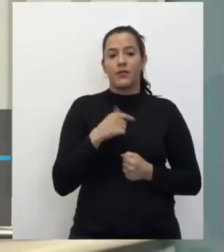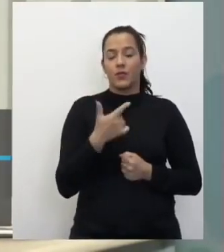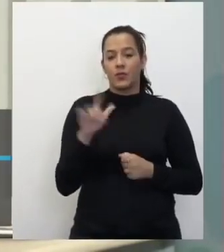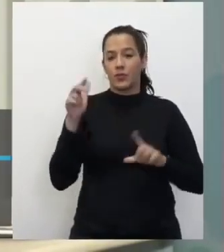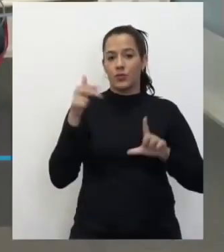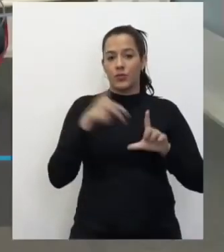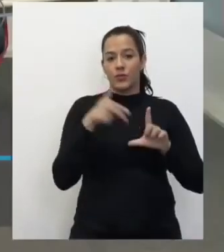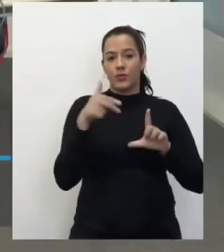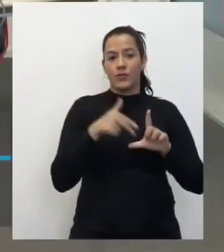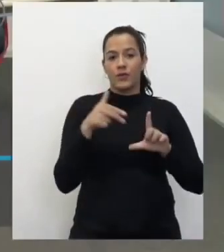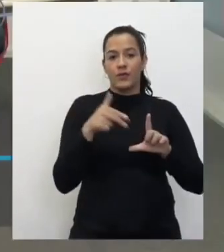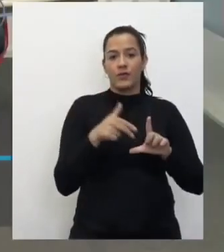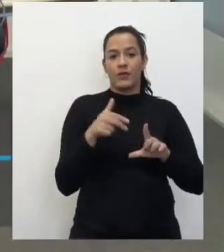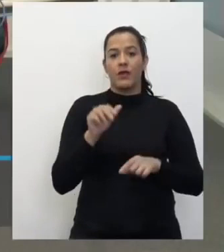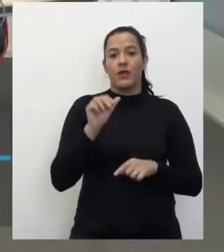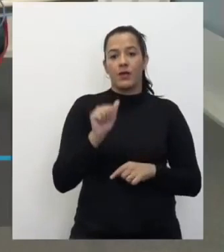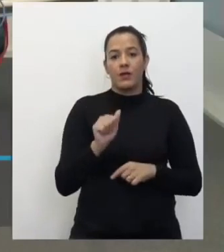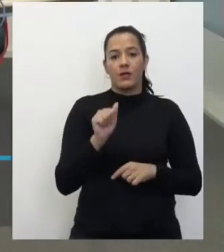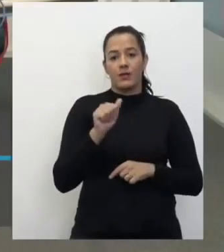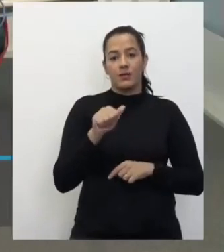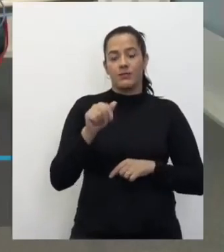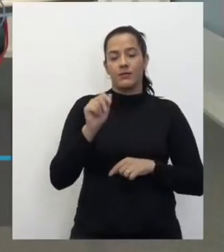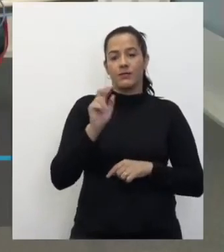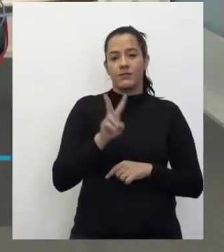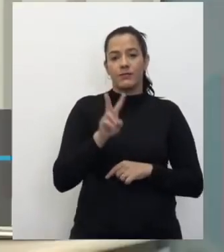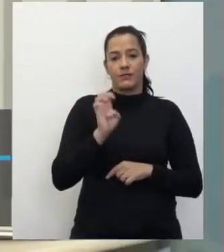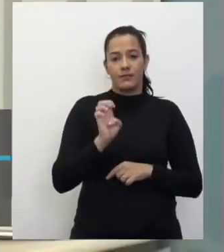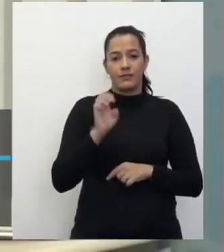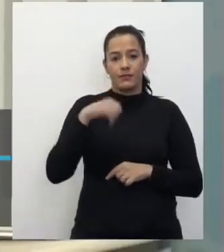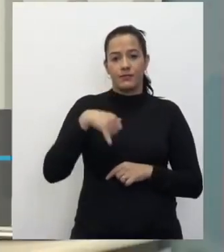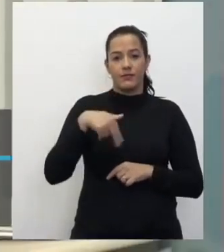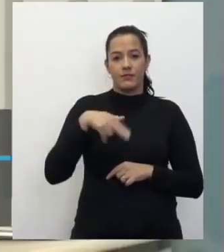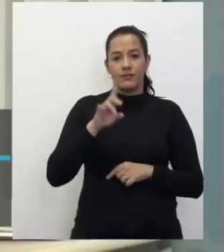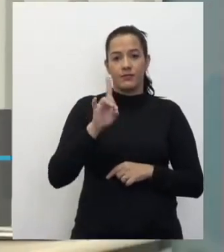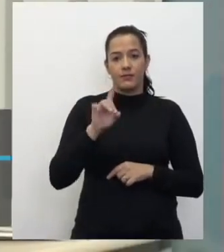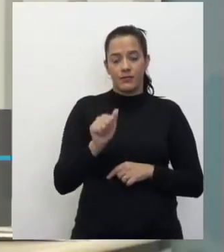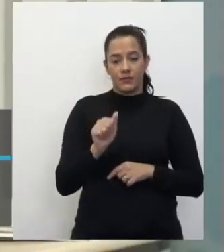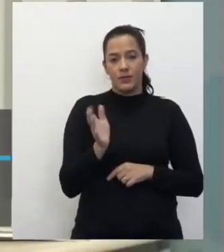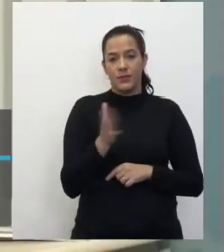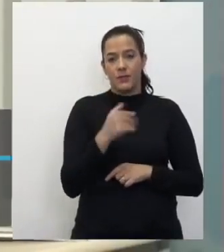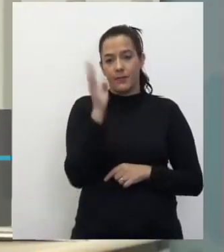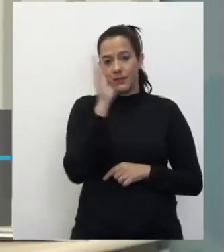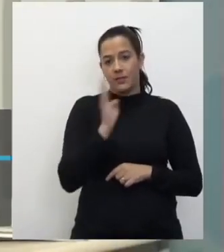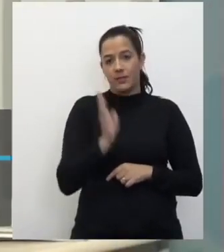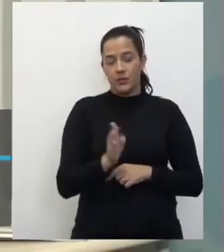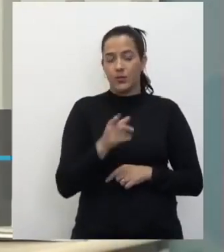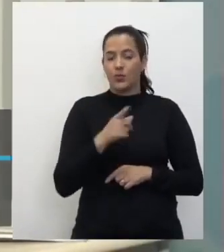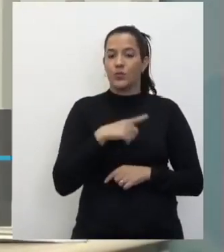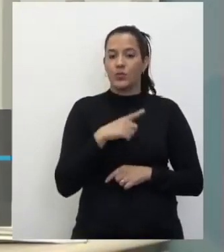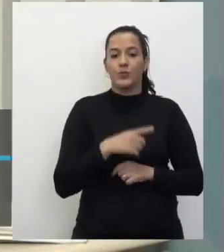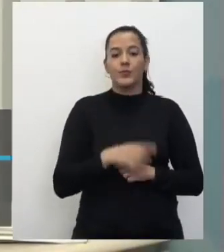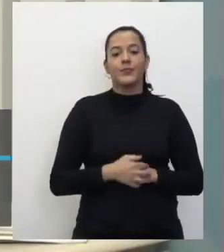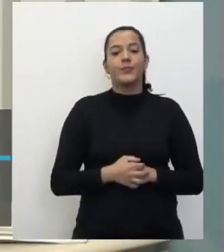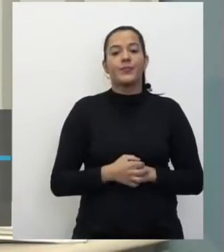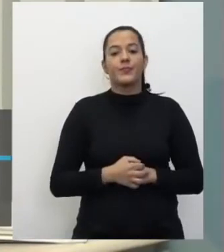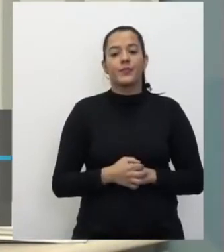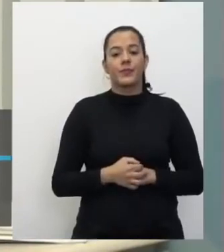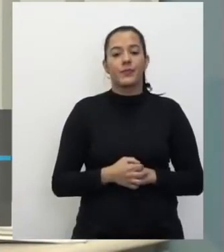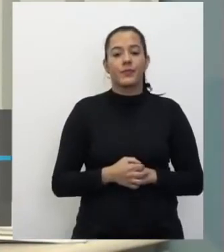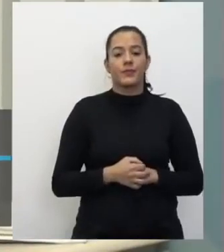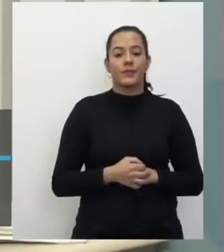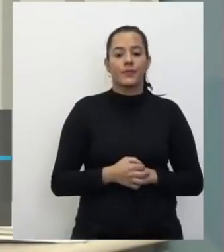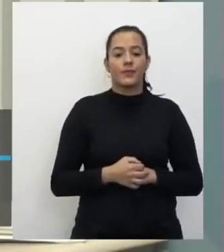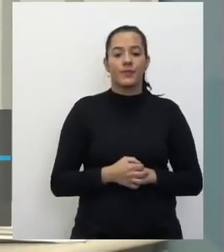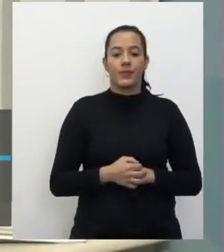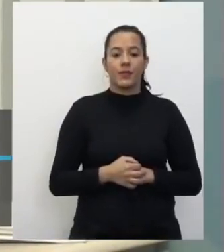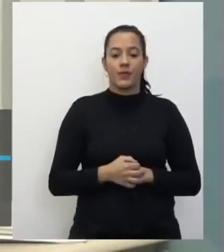podiam colocar pra mim tinha uma personagem icônica que era a Aracy Balabanian, que fazia que ela tinha